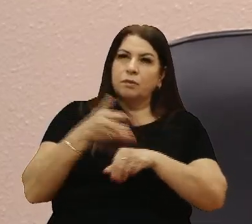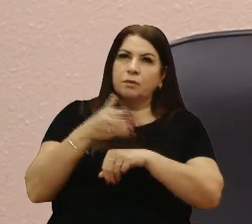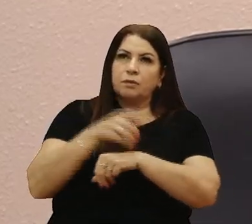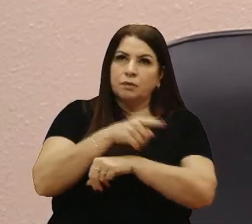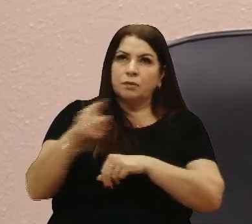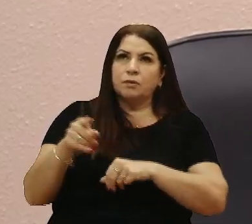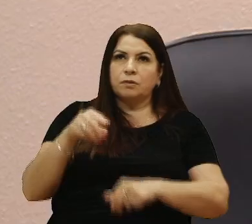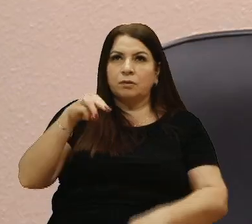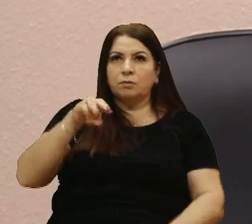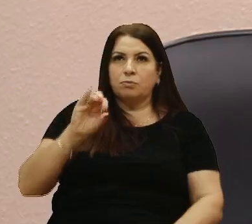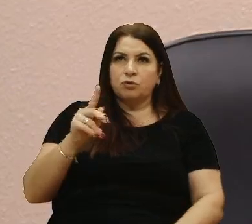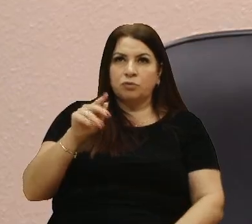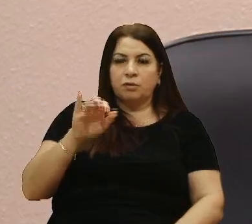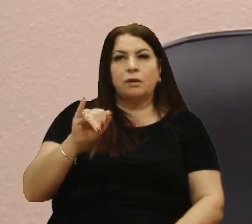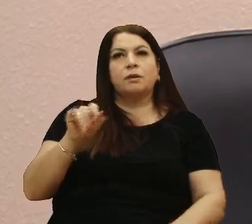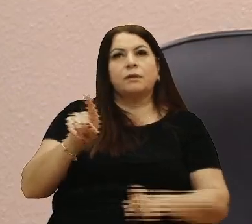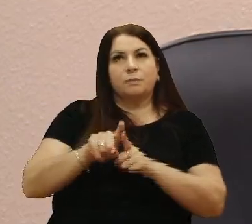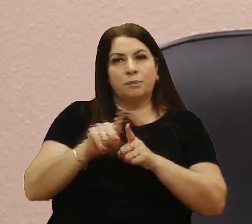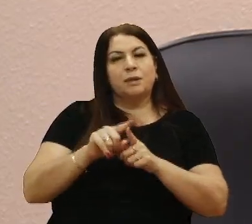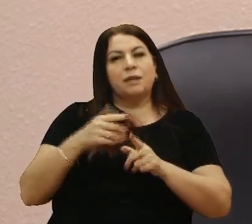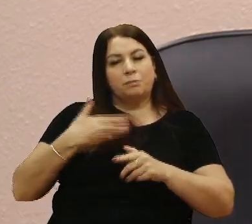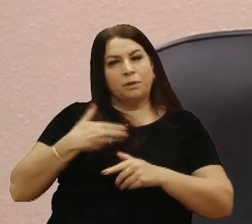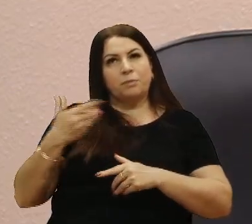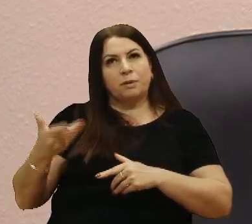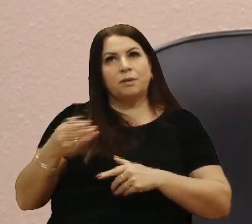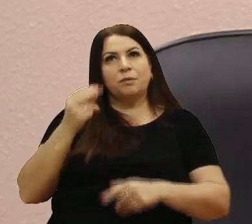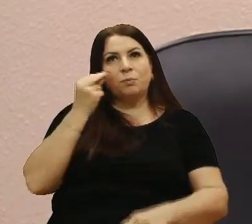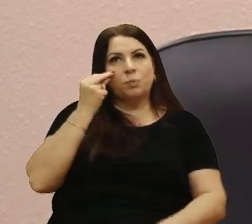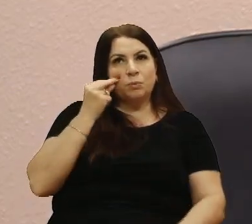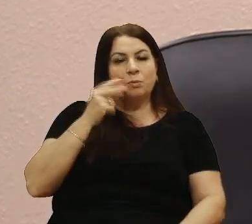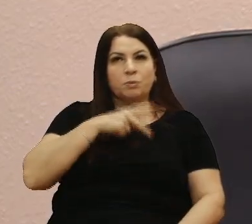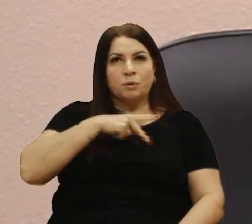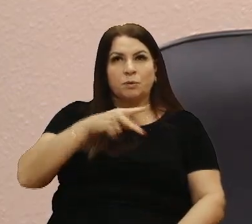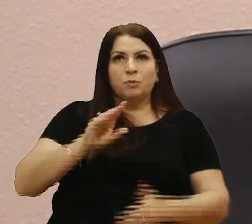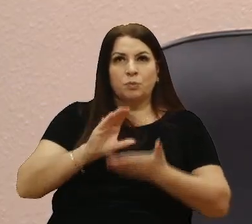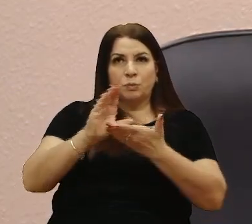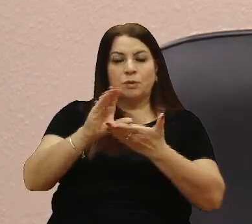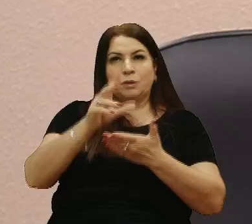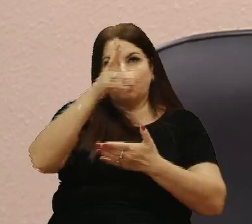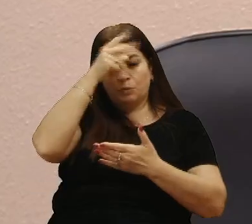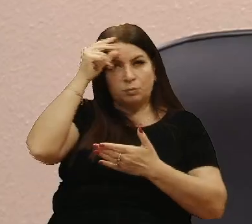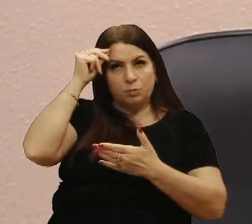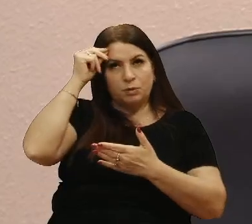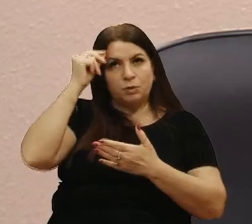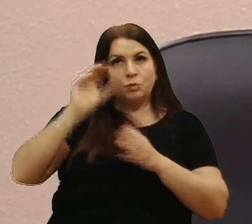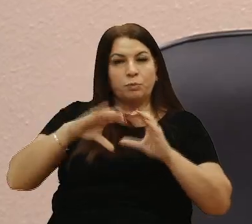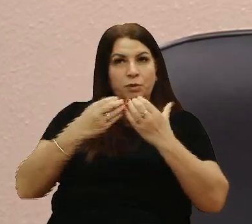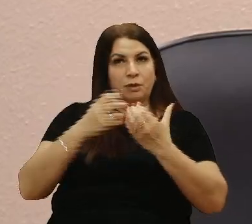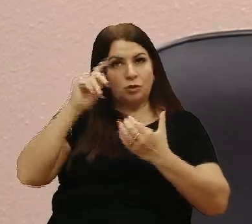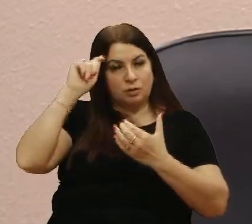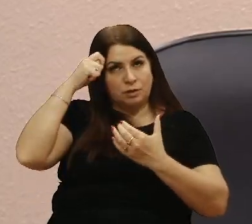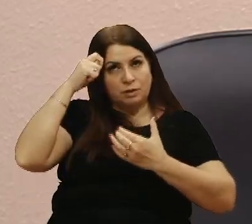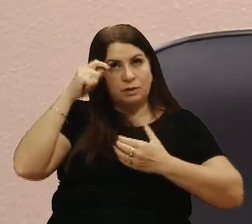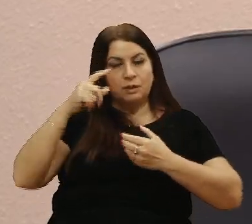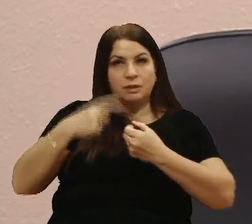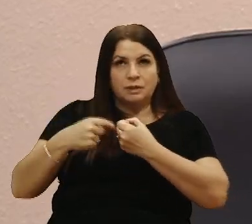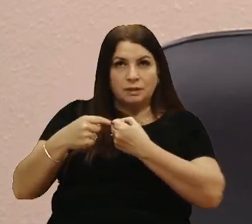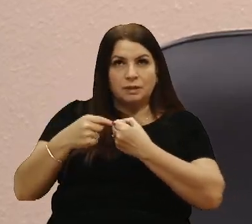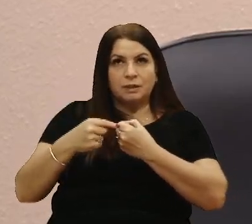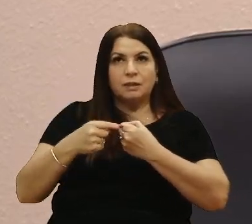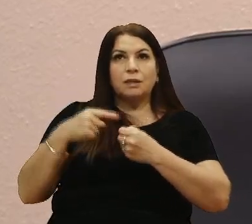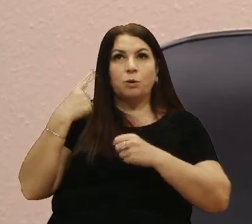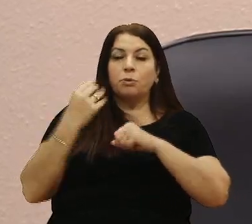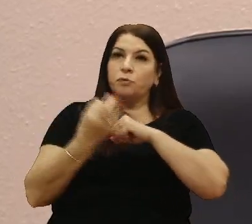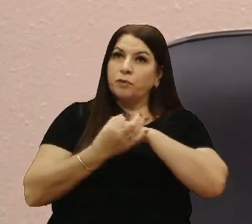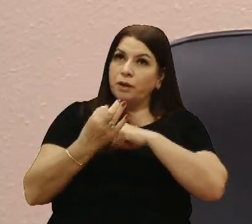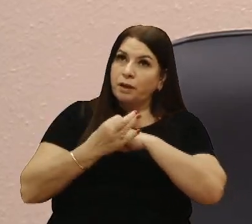A Michele, né, que é camarada minha e do vereador Cláudio Libardi, presidente do Conselho Municipal da comunidade negra da nossa cidade, é uma